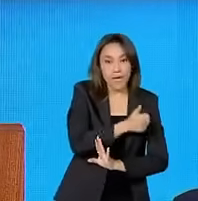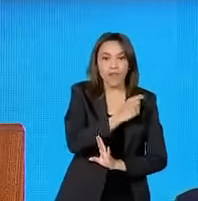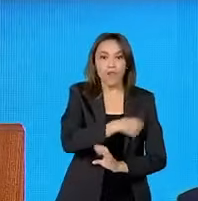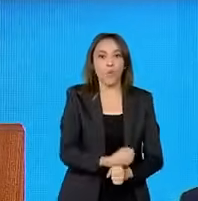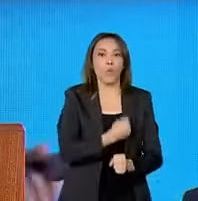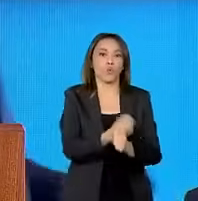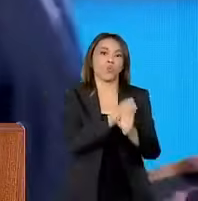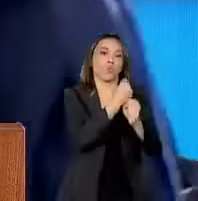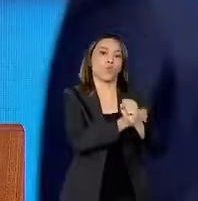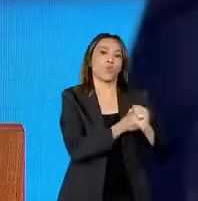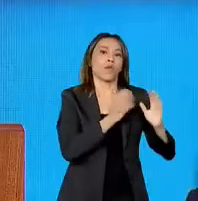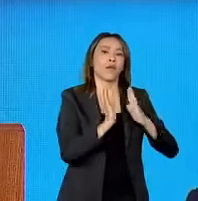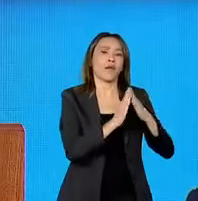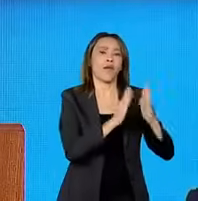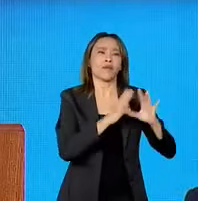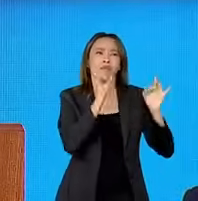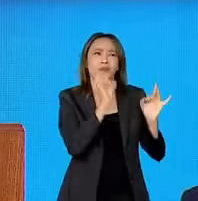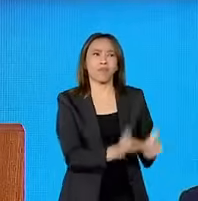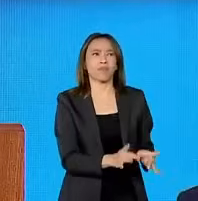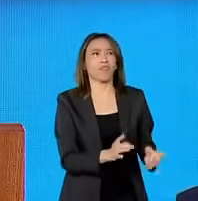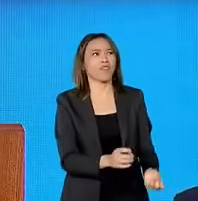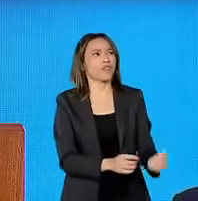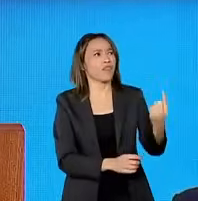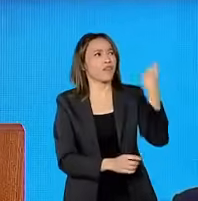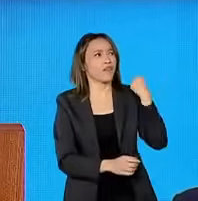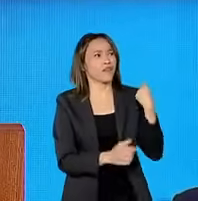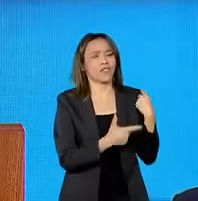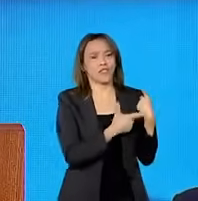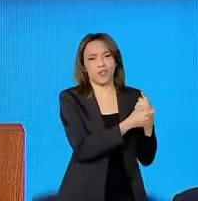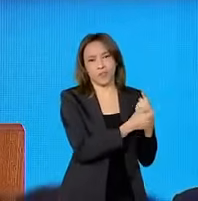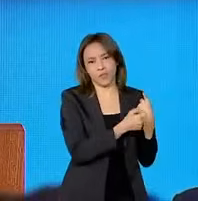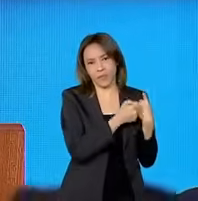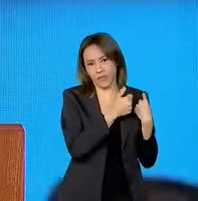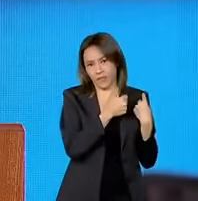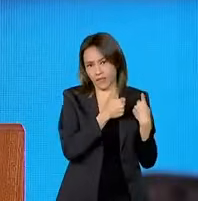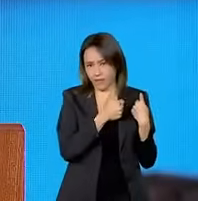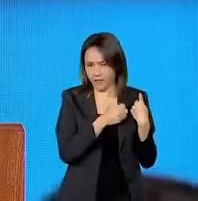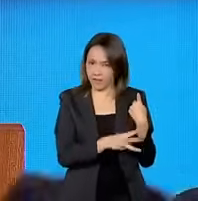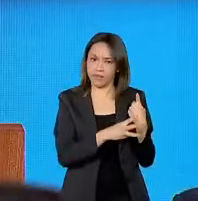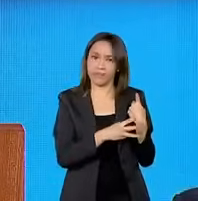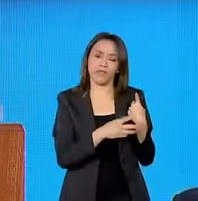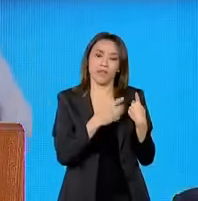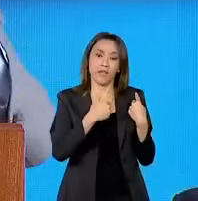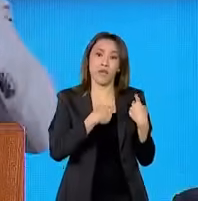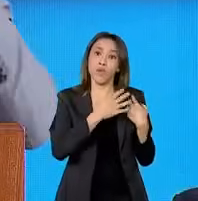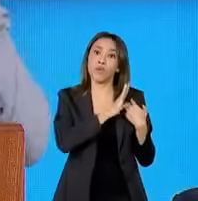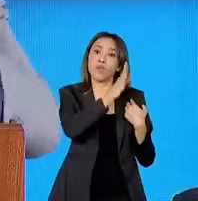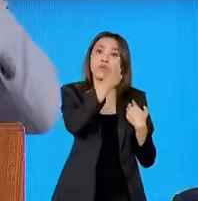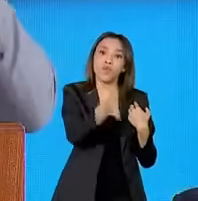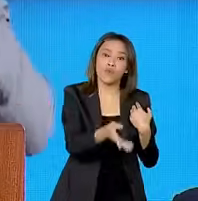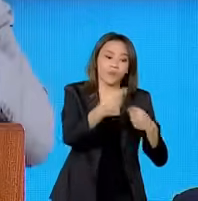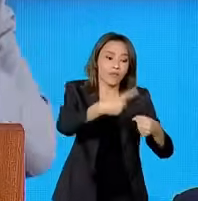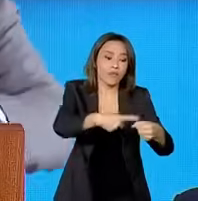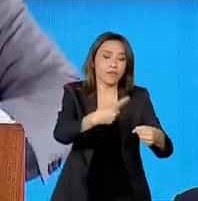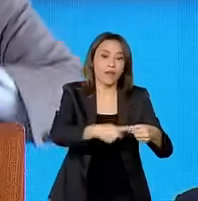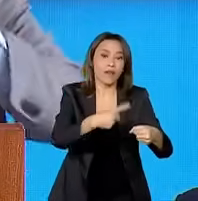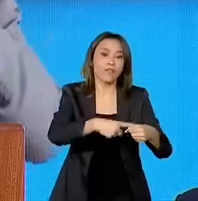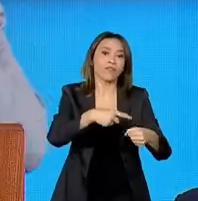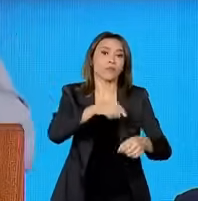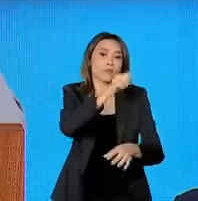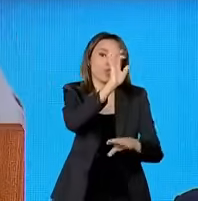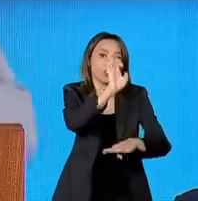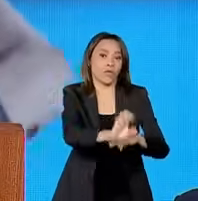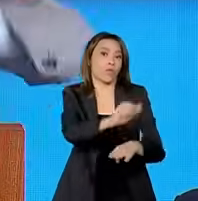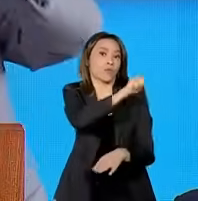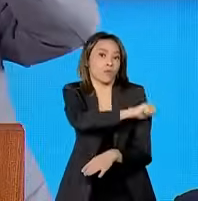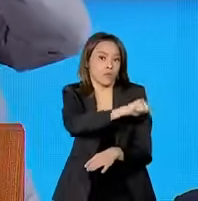que estava abandonada desde 2013. Eu fui a Magé, no Rio de Janeiro, inaugurar um conjunto habitacional